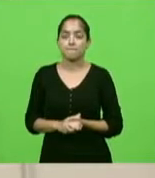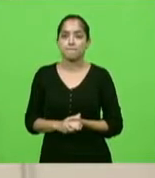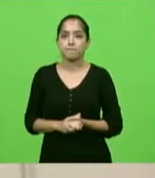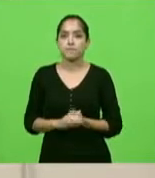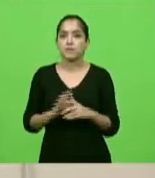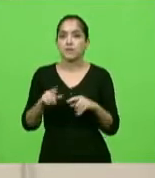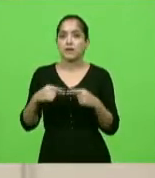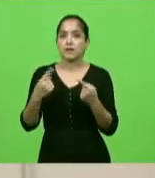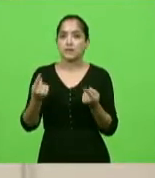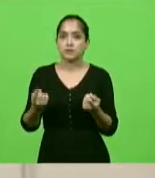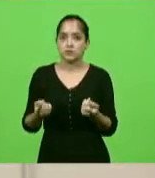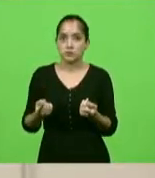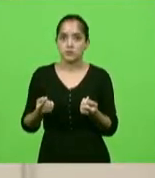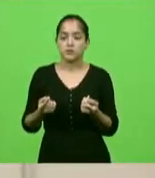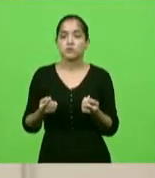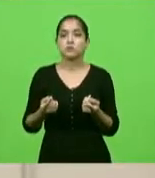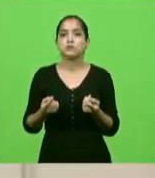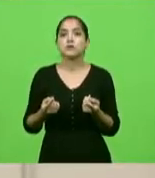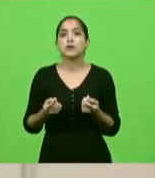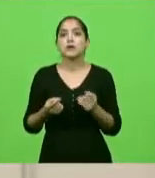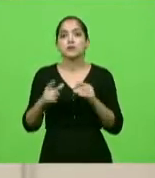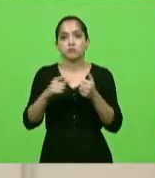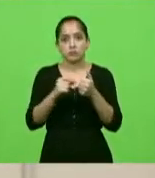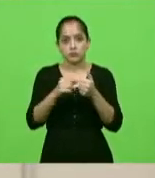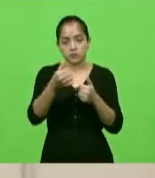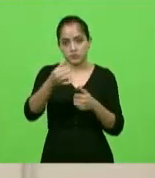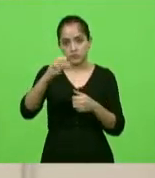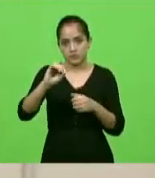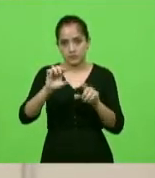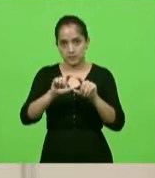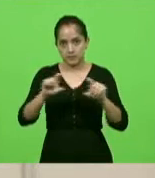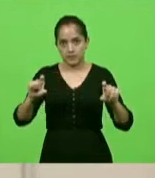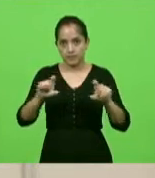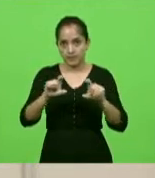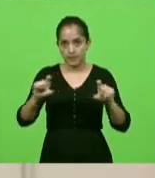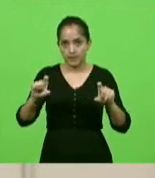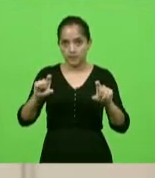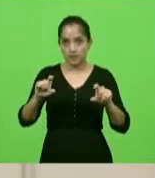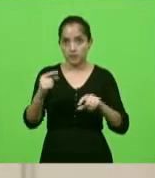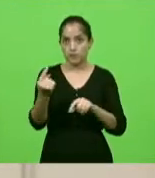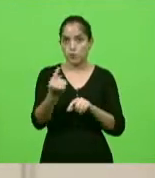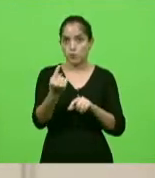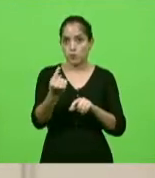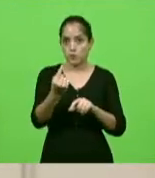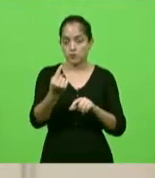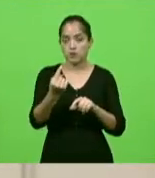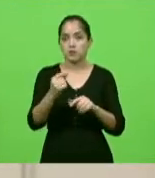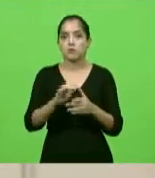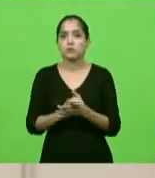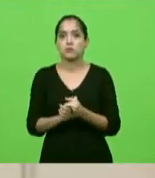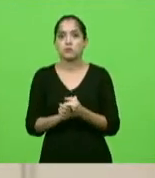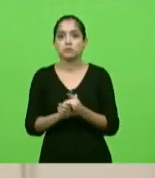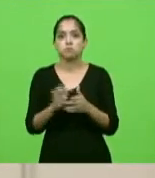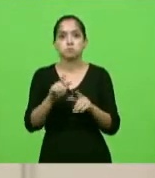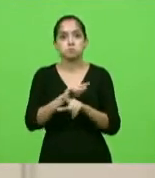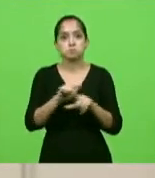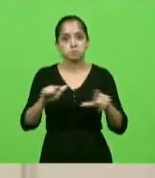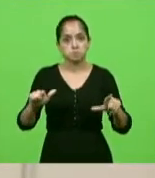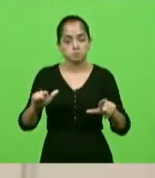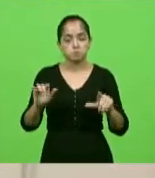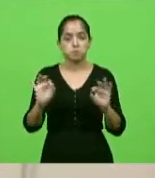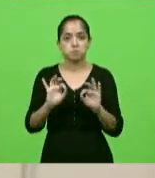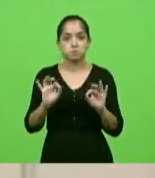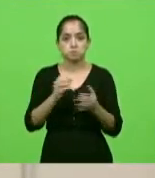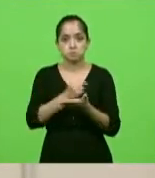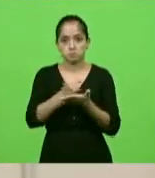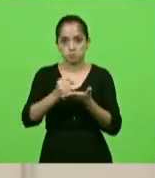Além disso, a norma do artigo 60, parágrafo único, considera, aspas, nulo e de nenhum efeito o